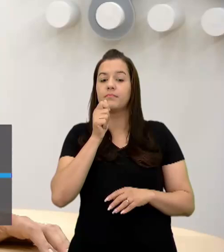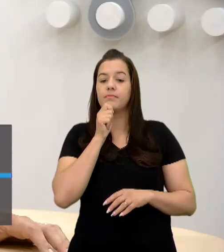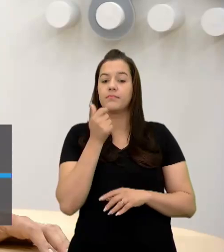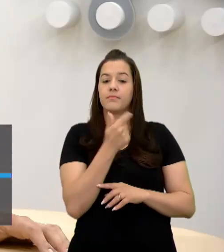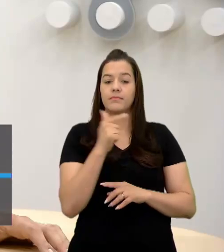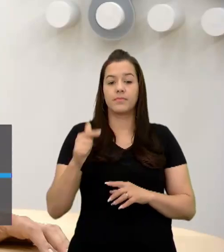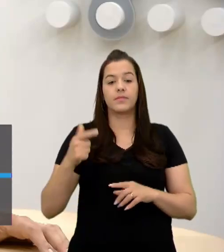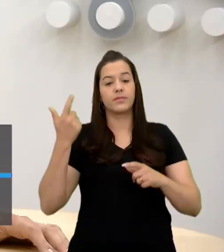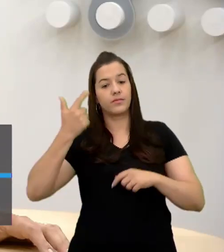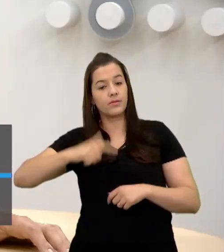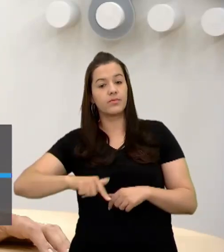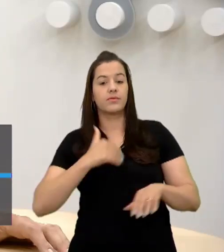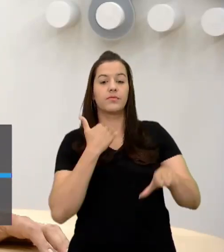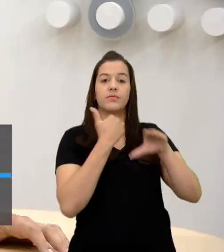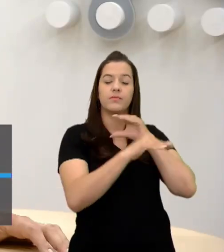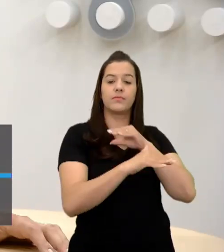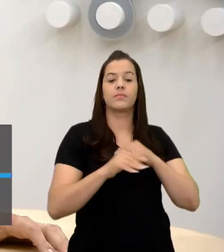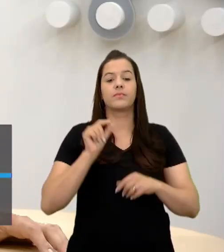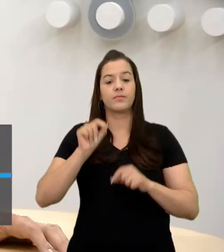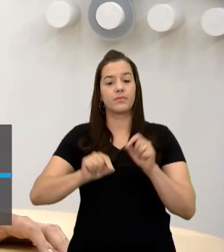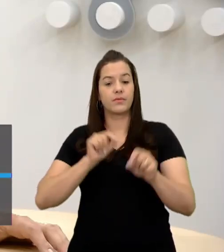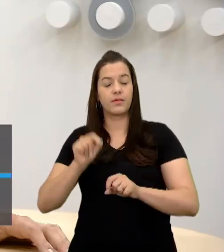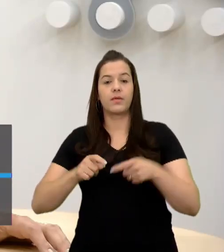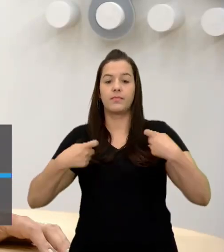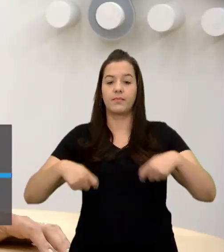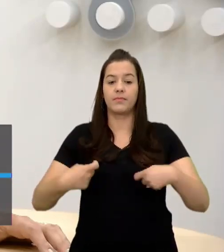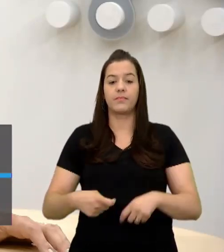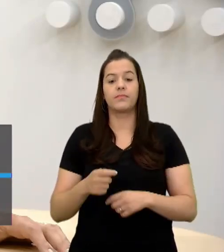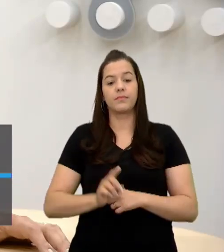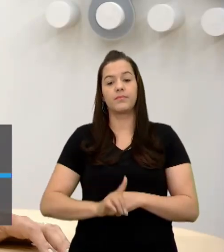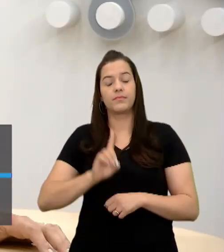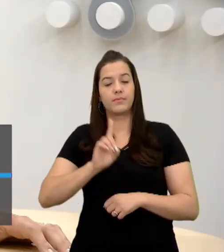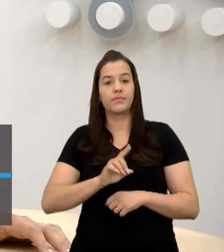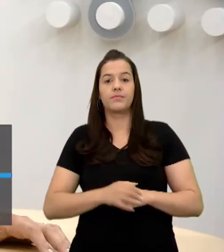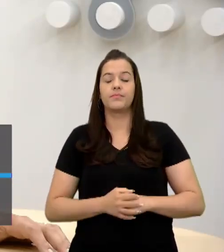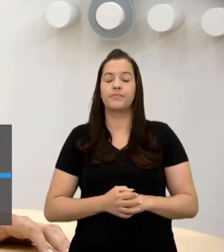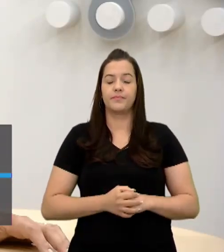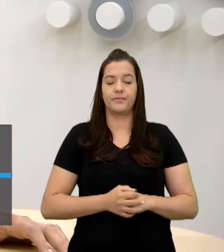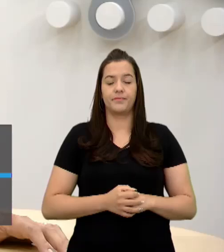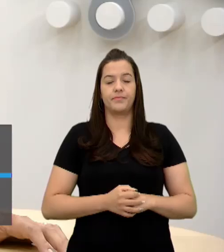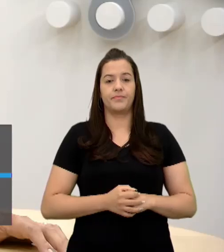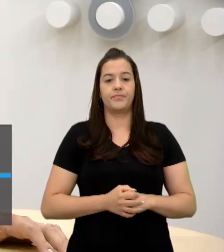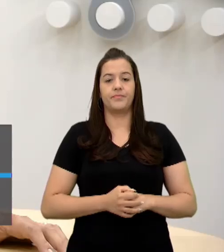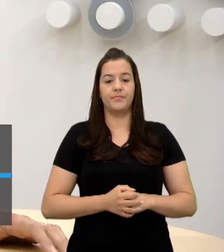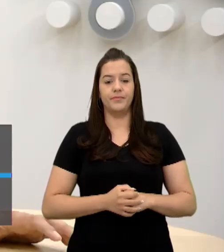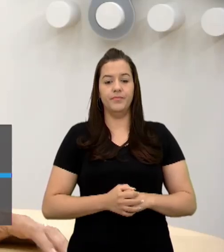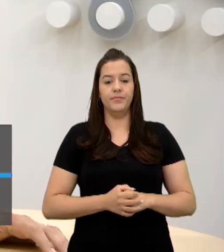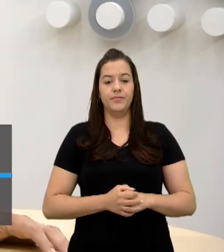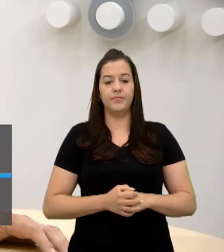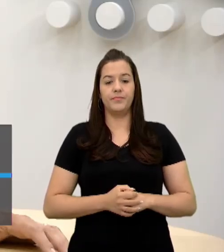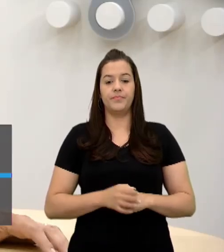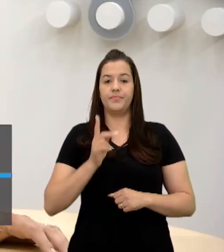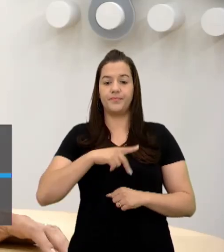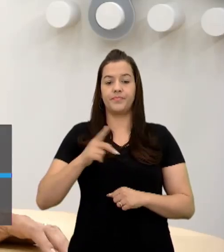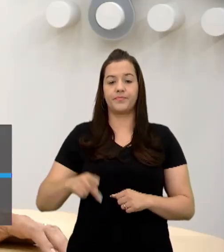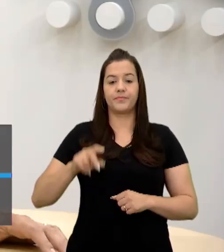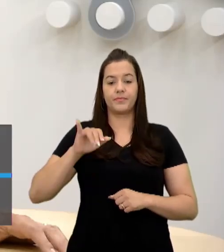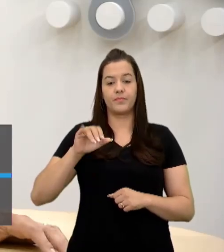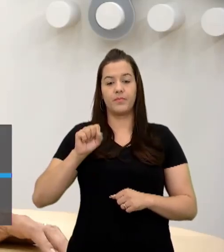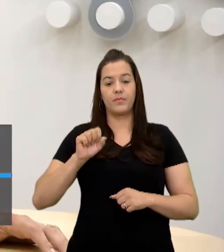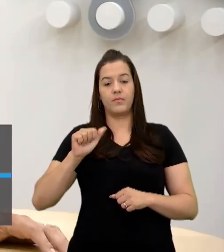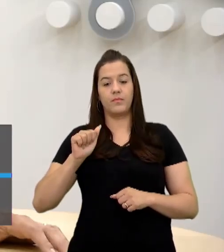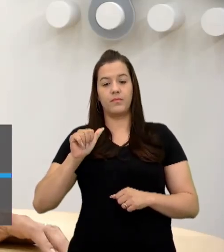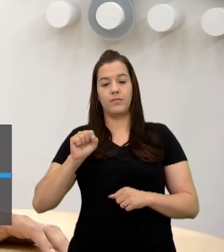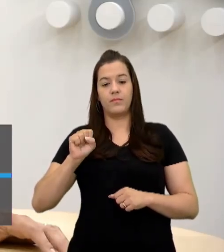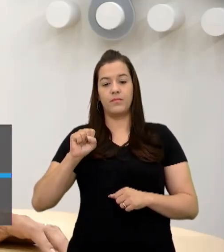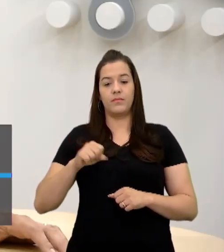Vamos encaminhar novamente a quem direito, tá? O professor Isaías está falando, reforça o